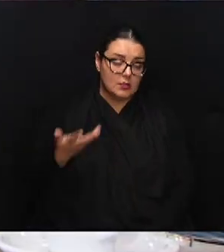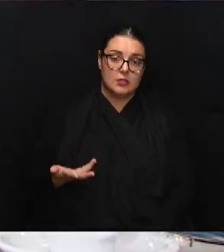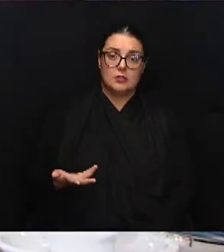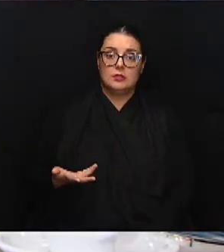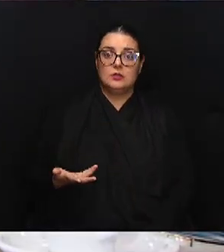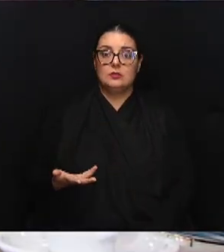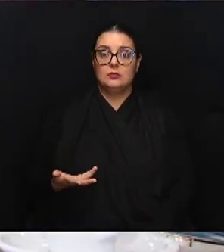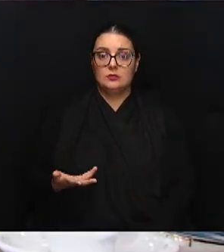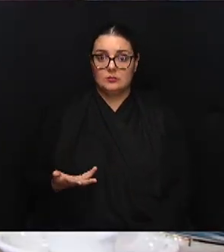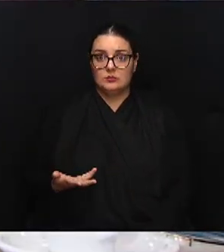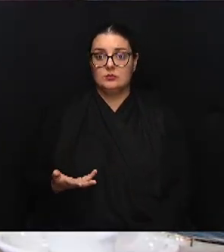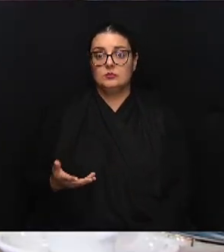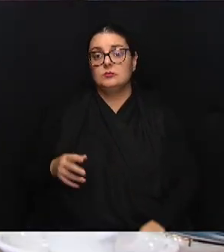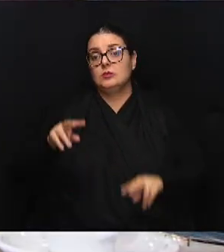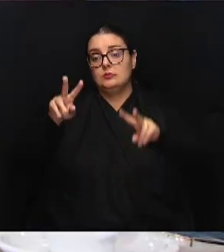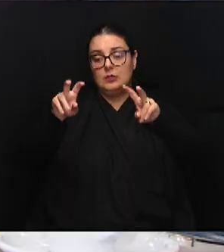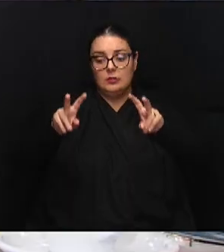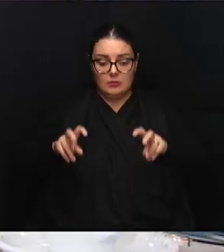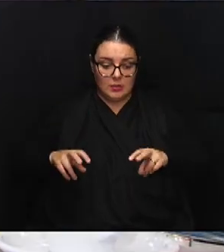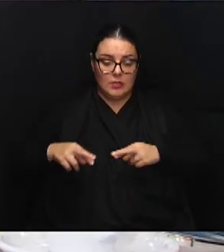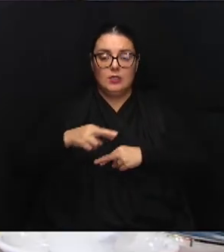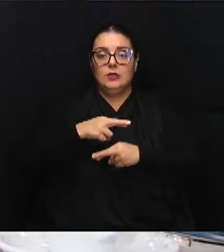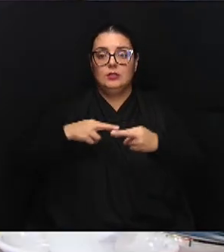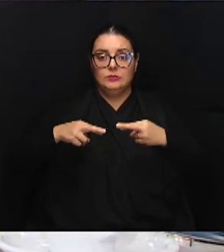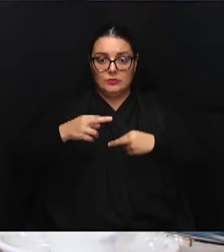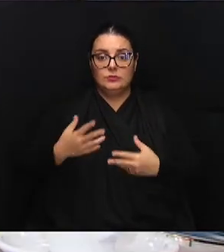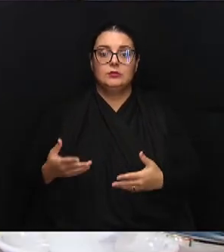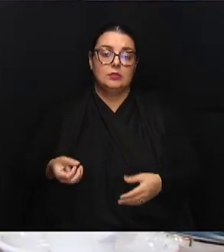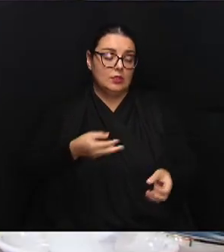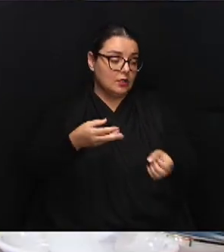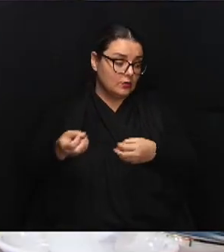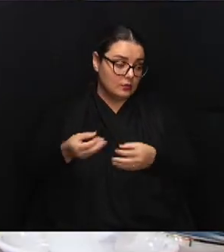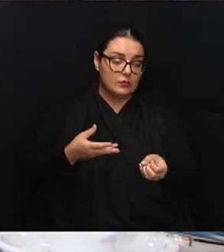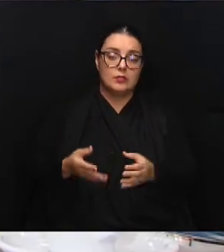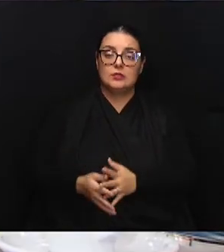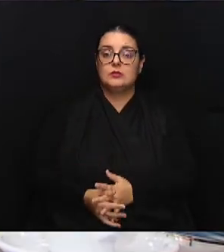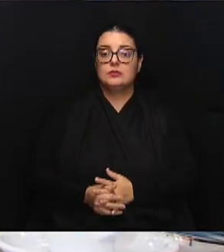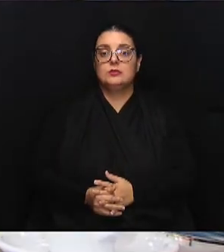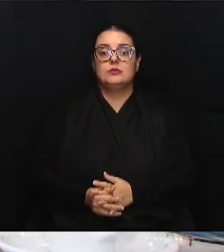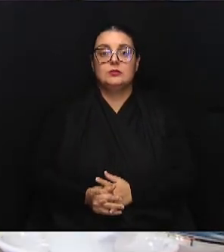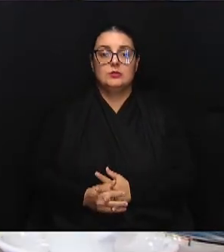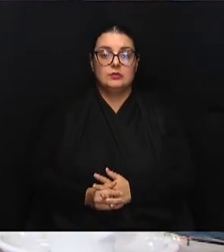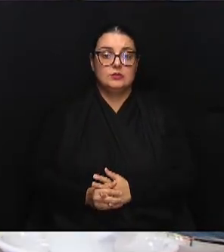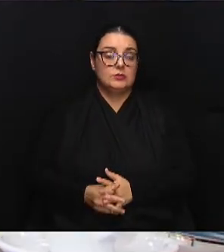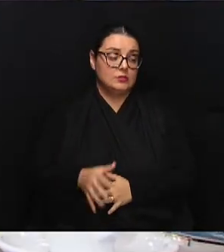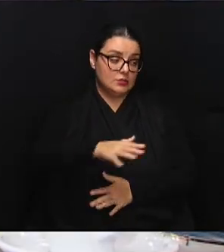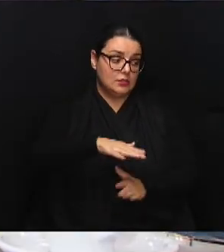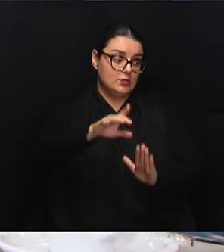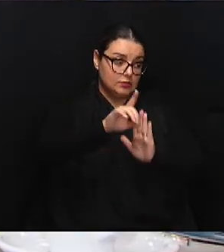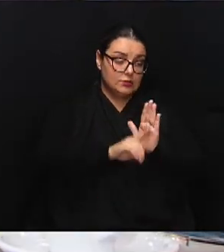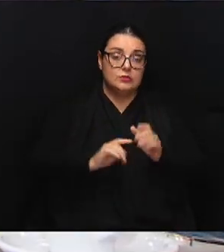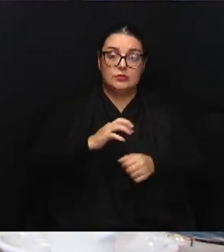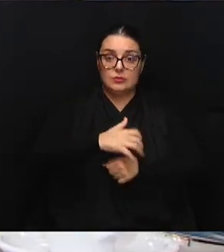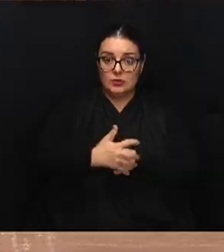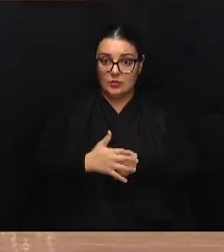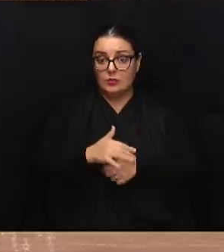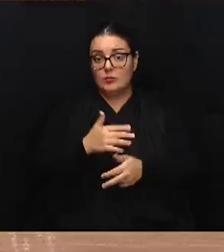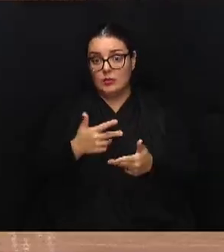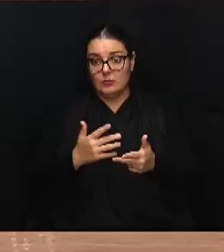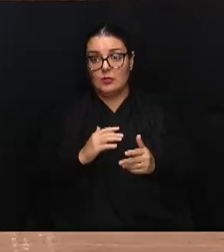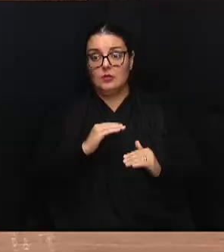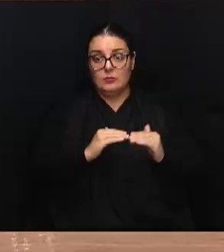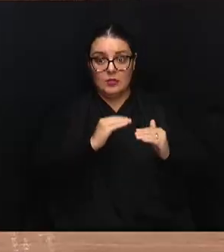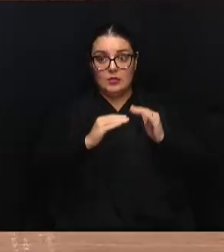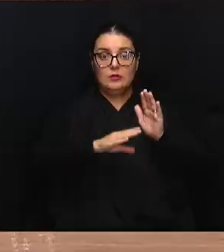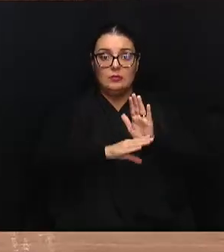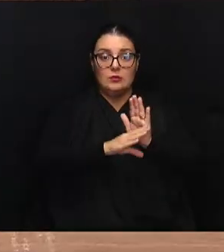sobre temas ligados à inovação, desde a parte do direito digital, que é uma coisa que está se